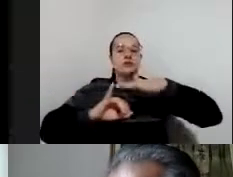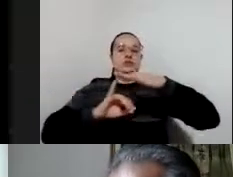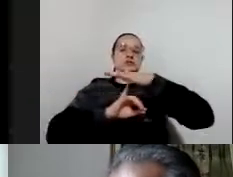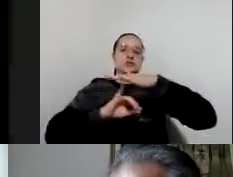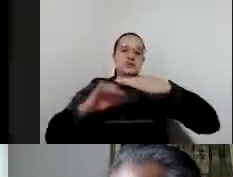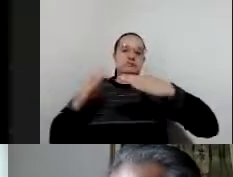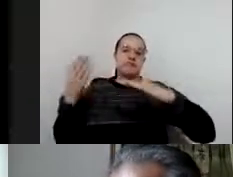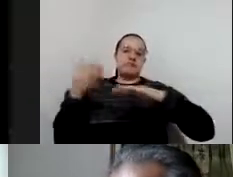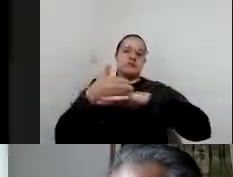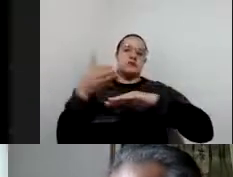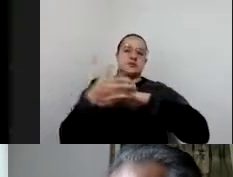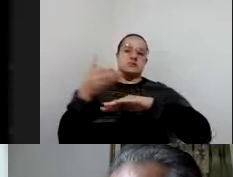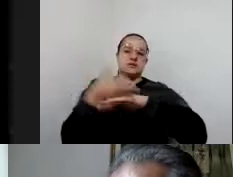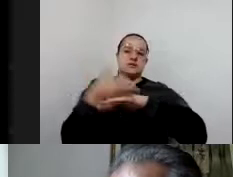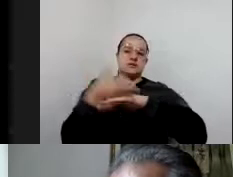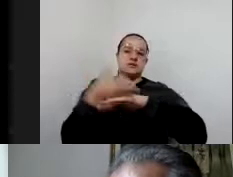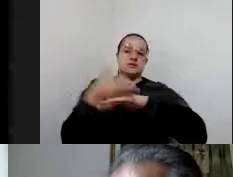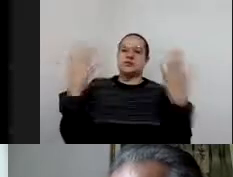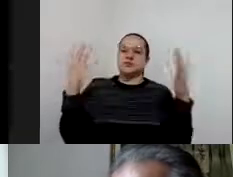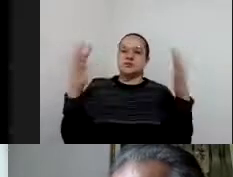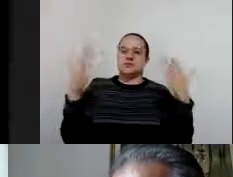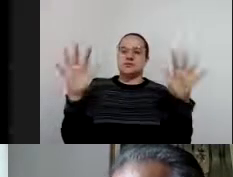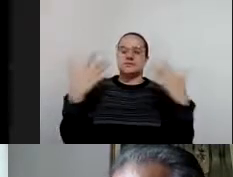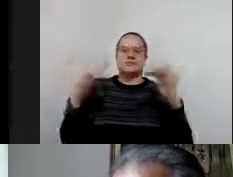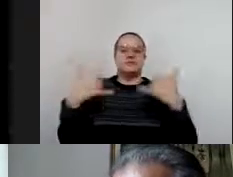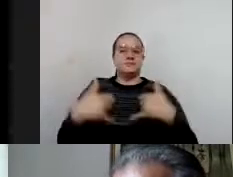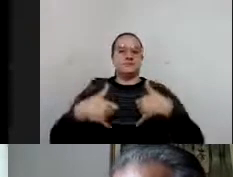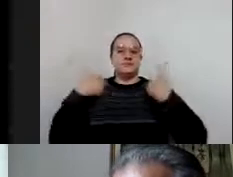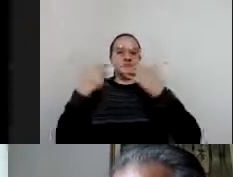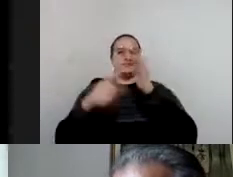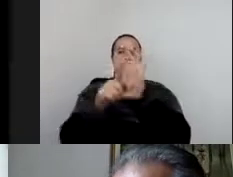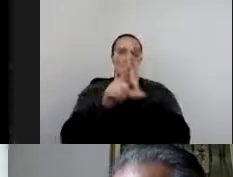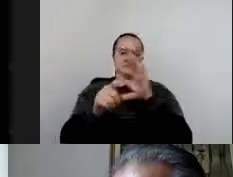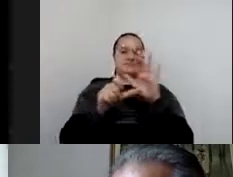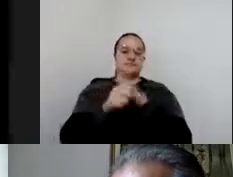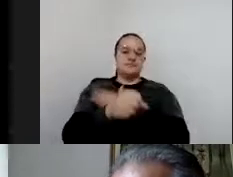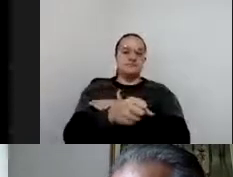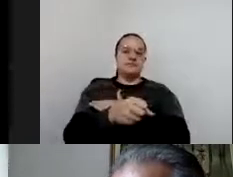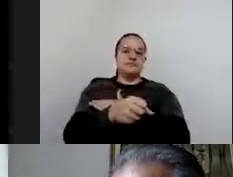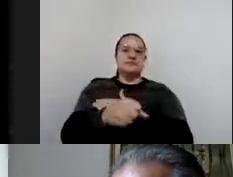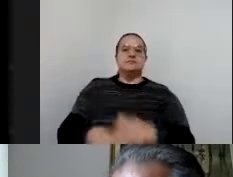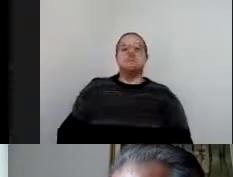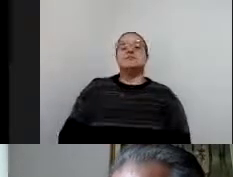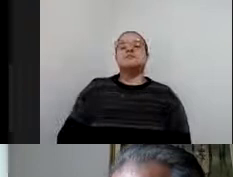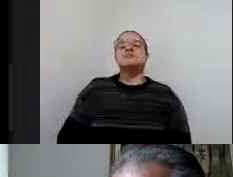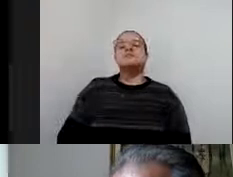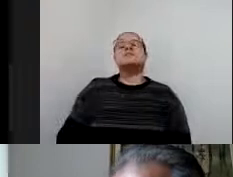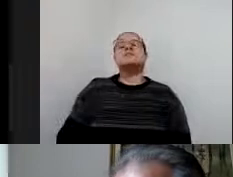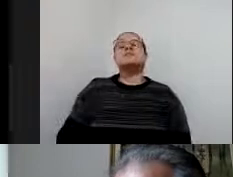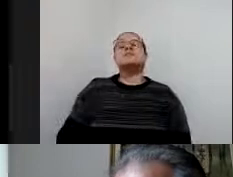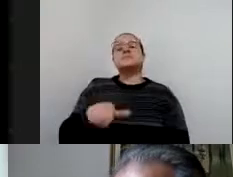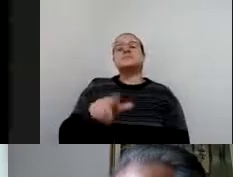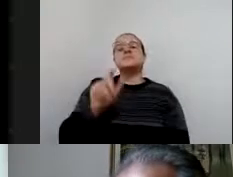da organização da celebração do aniversário da Lei de Cotas, e não necessariamente nesta ordem, mas nós teremos